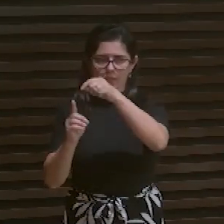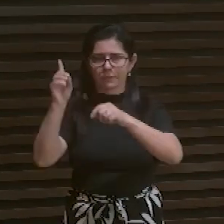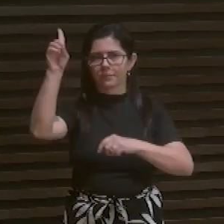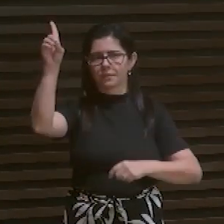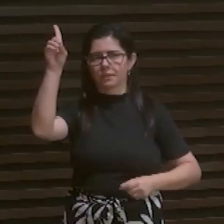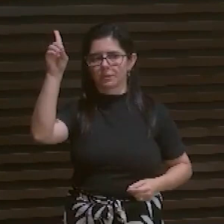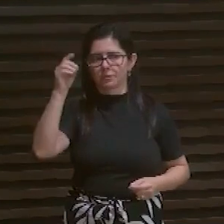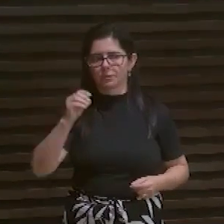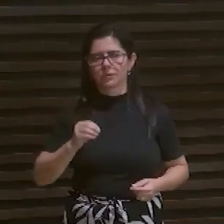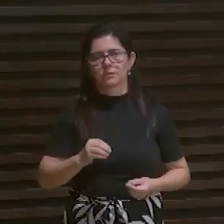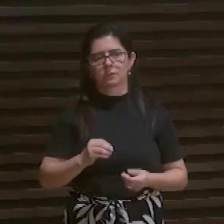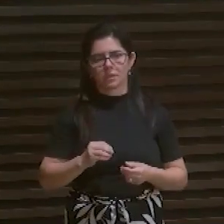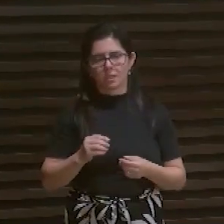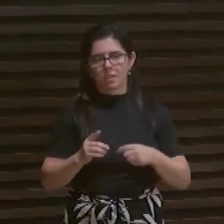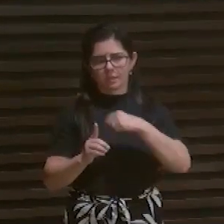sagrado.